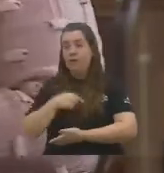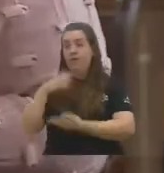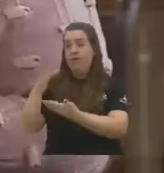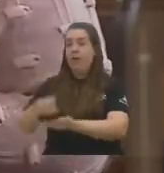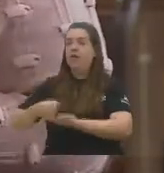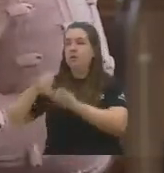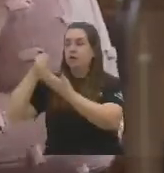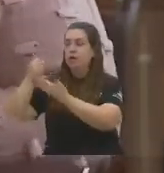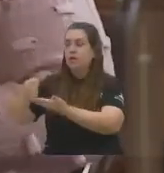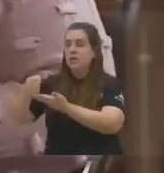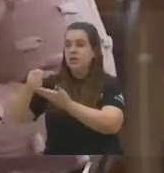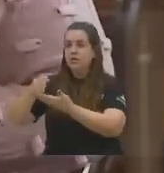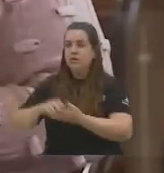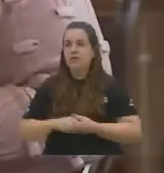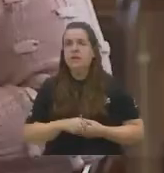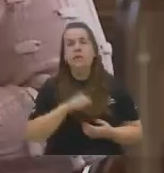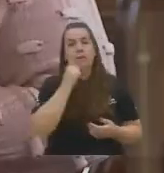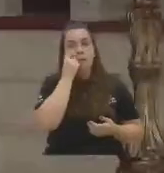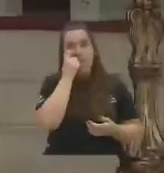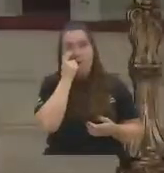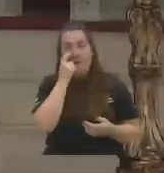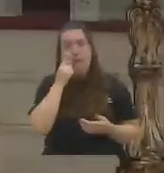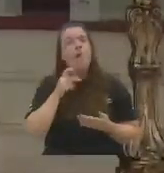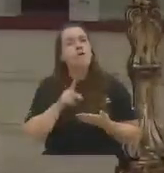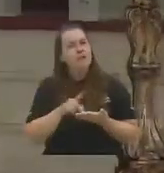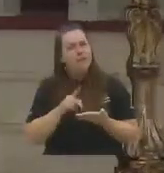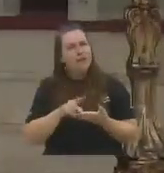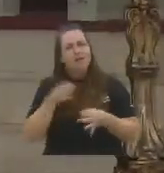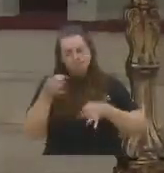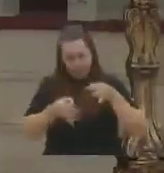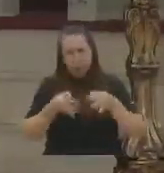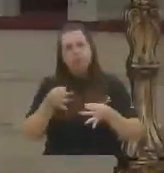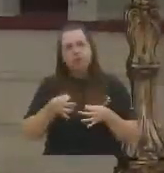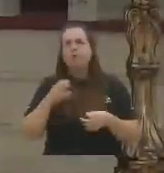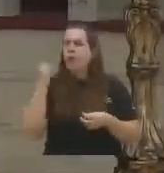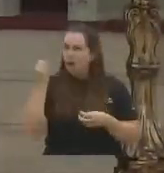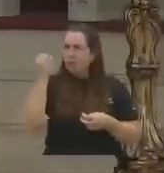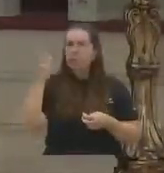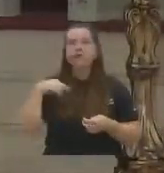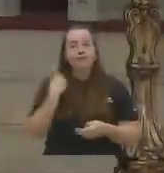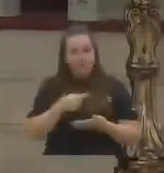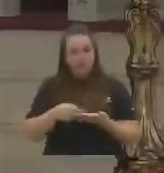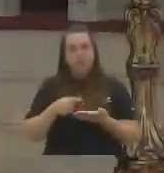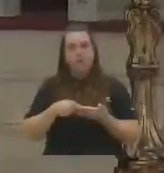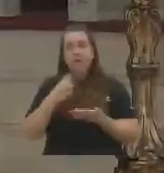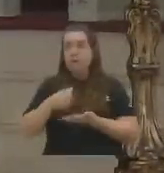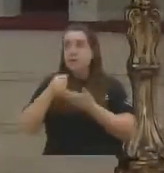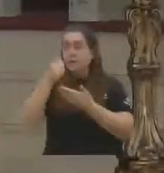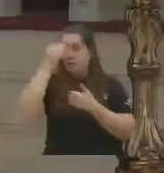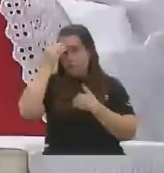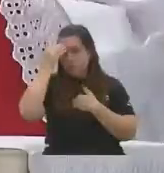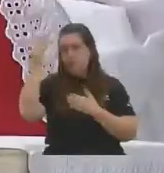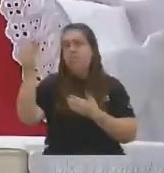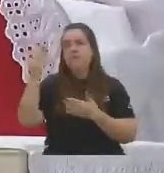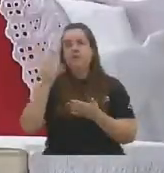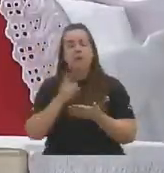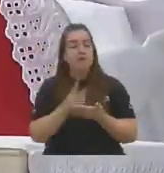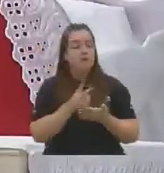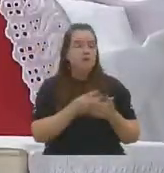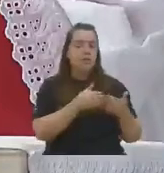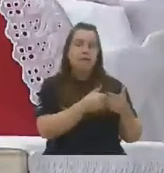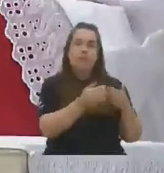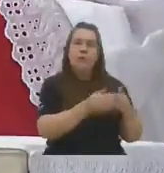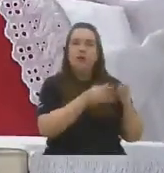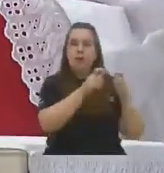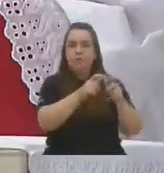nosso dever e nossa salvação. Na verdade, é justo e necessário, é nosso dever e salvação dar-vos